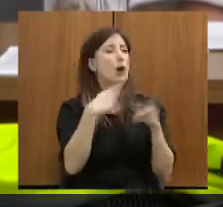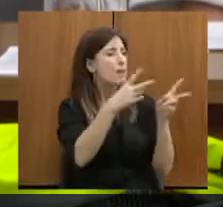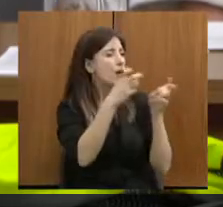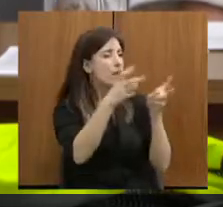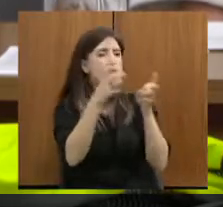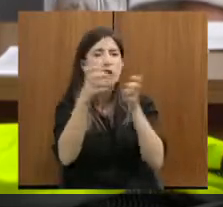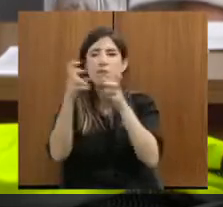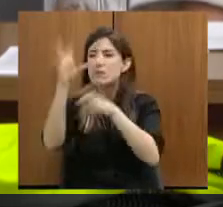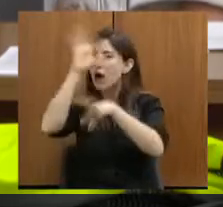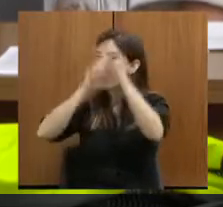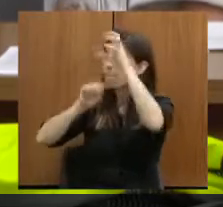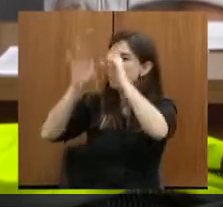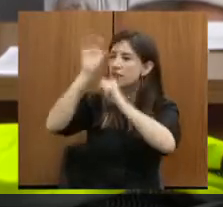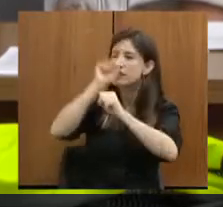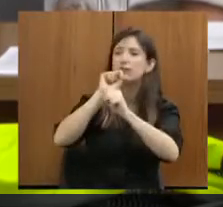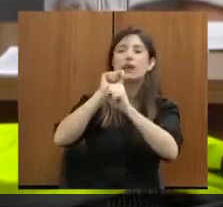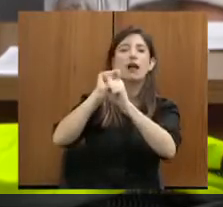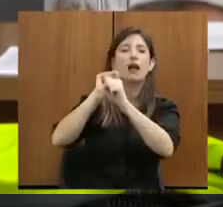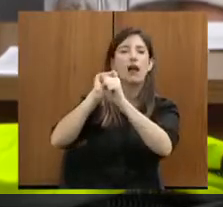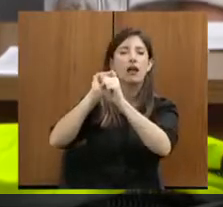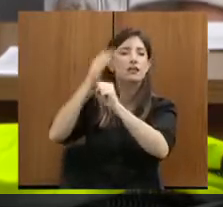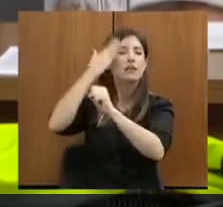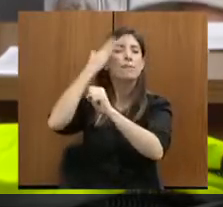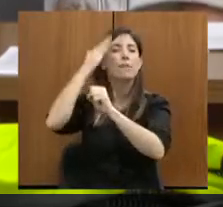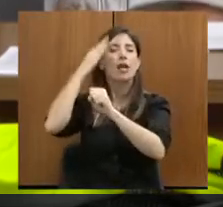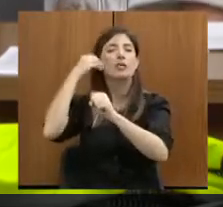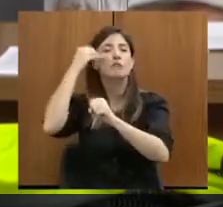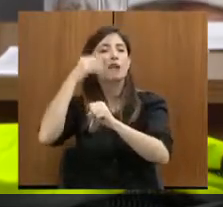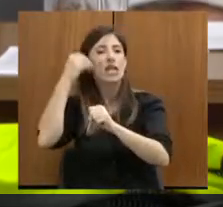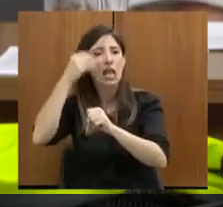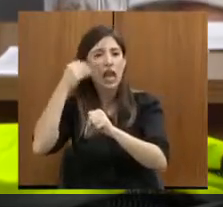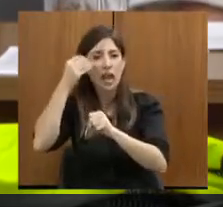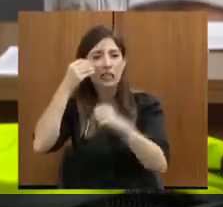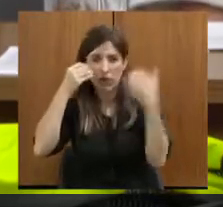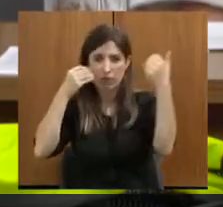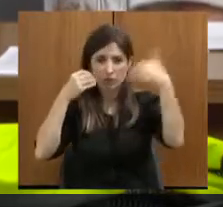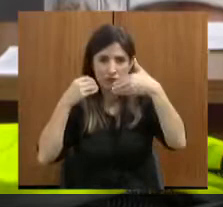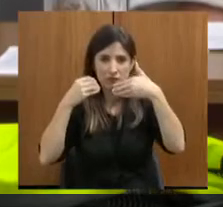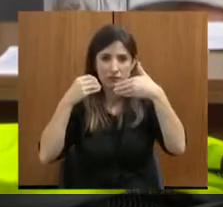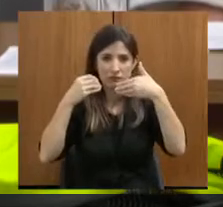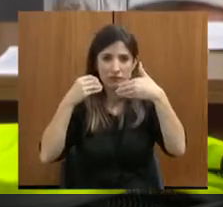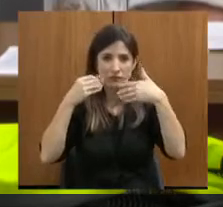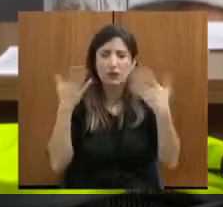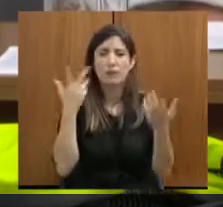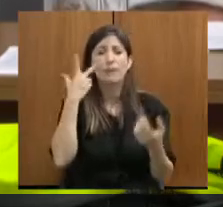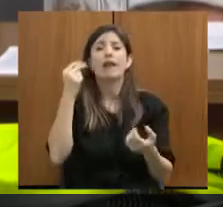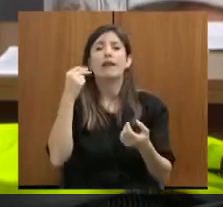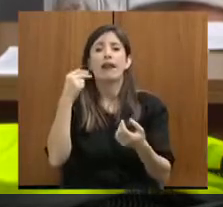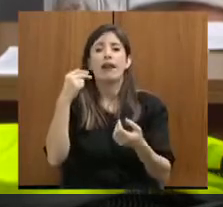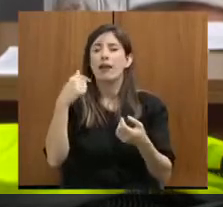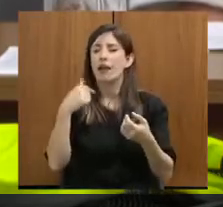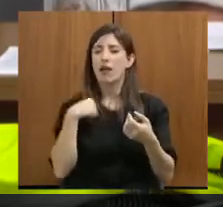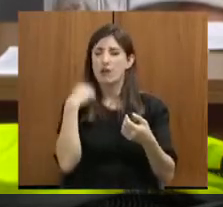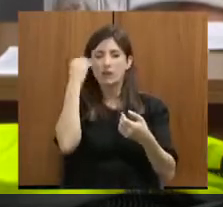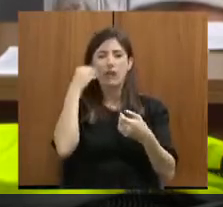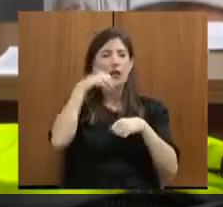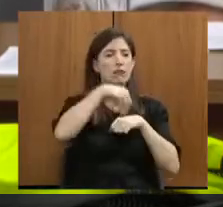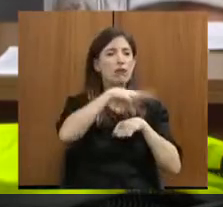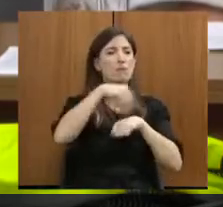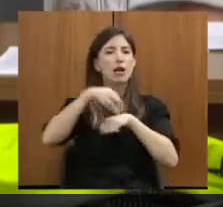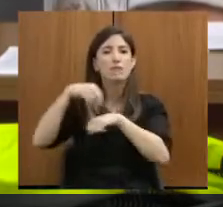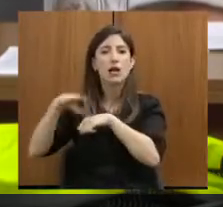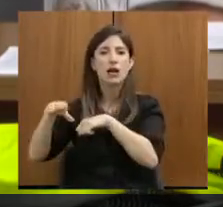saber Popular não valer de nada então não tem motivo da gente tá aqui ou repassar esse saber Popular para frente é deixar a cultura